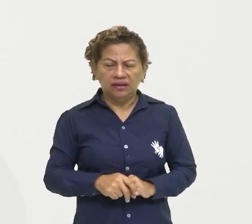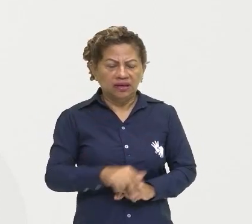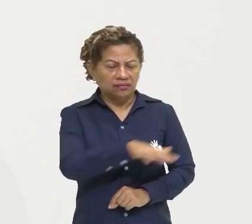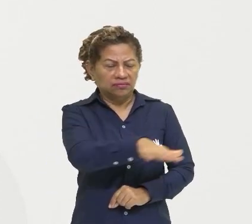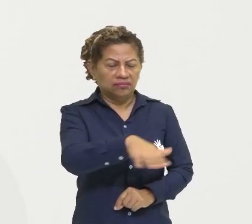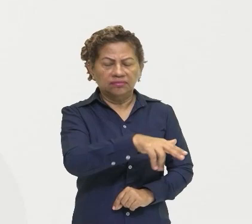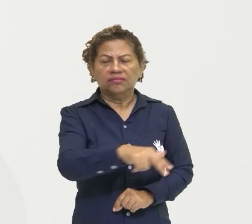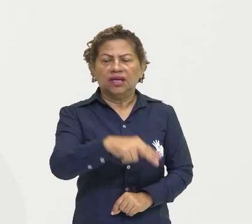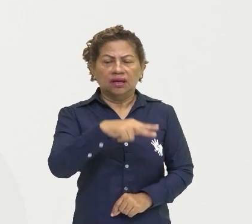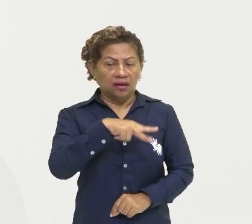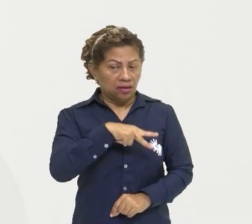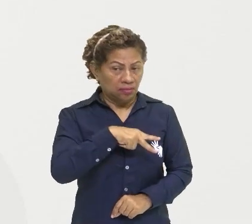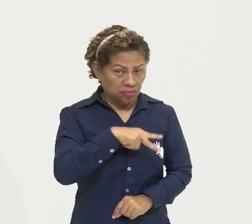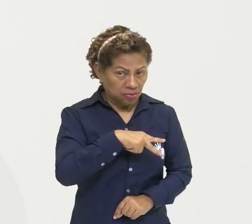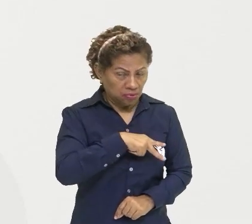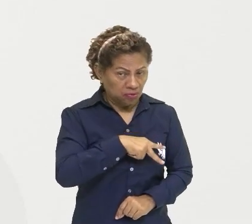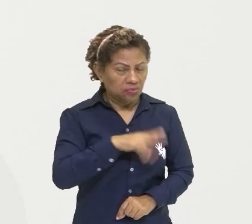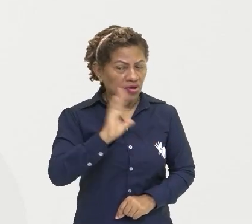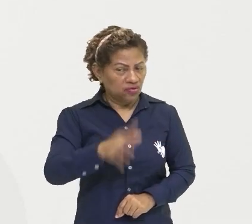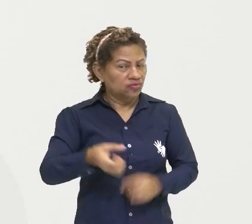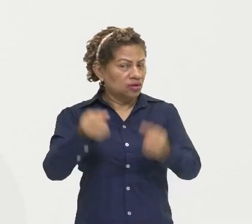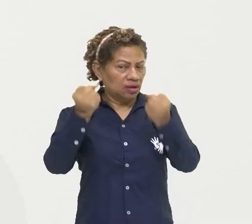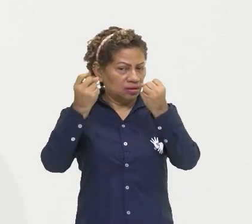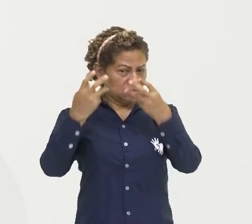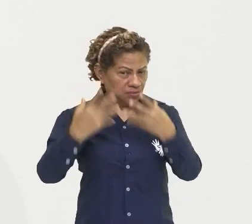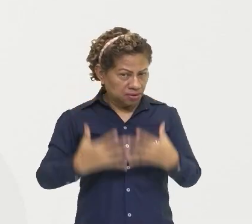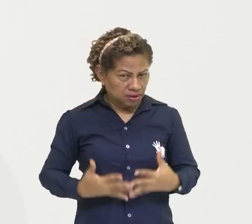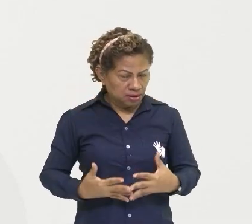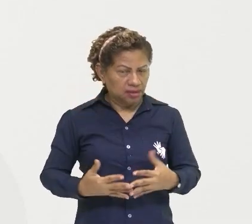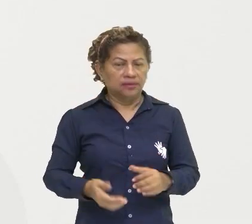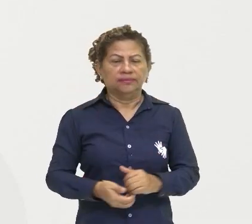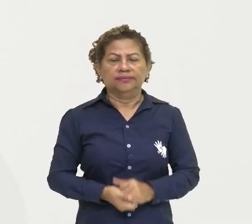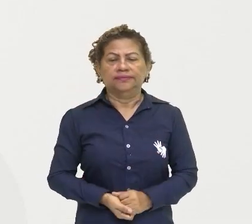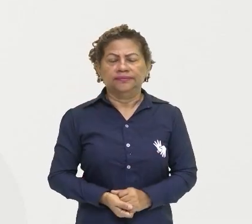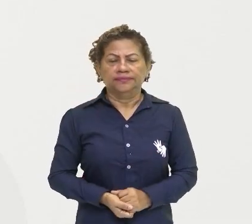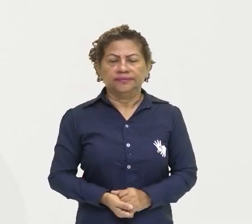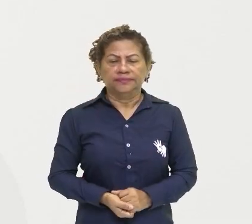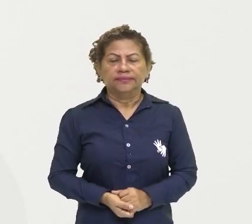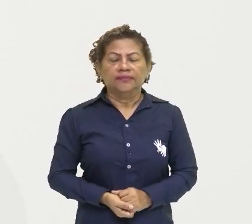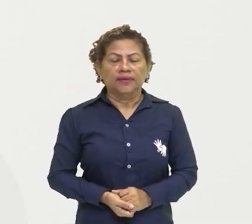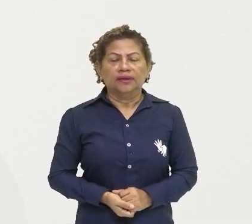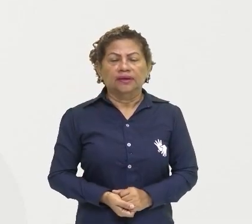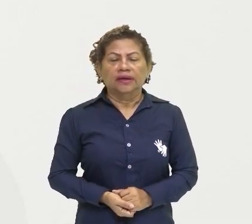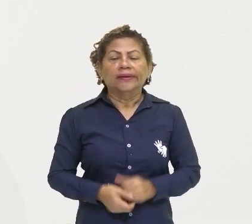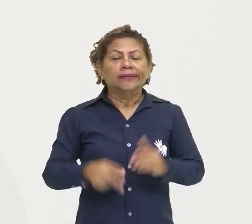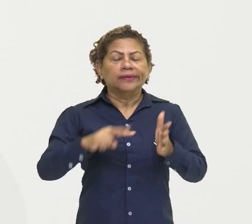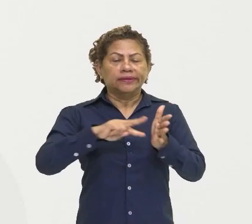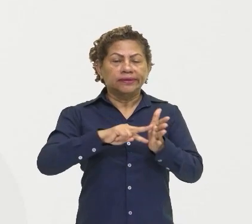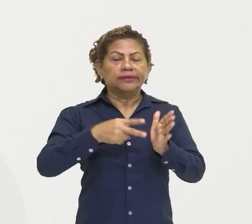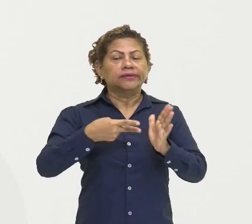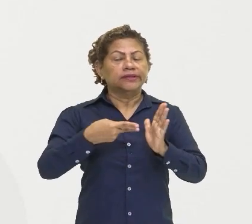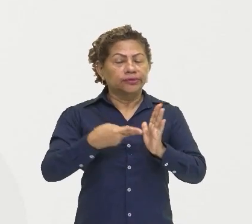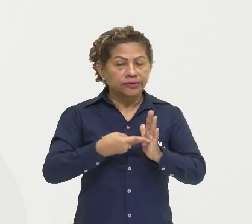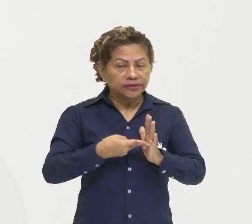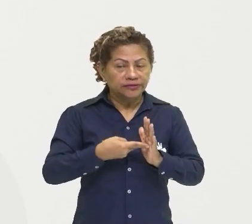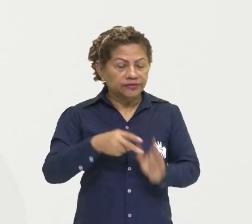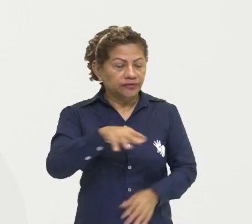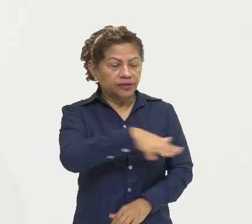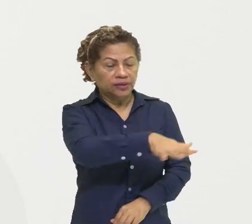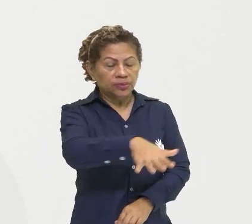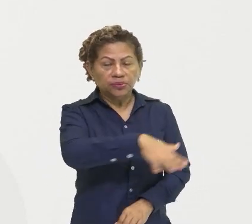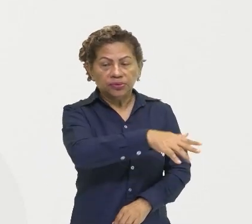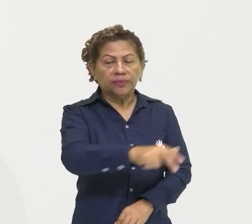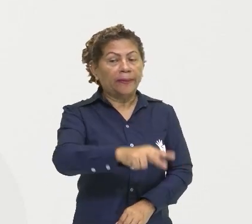a essência do que é a privatização do espaço público, tá? E significa torná-lo um espaço particular